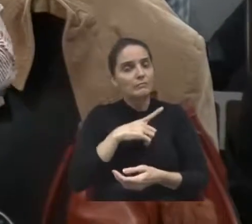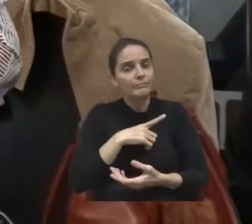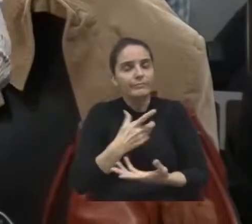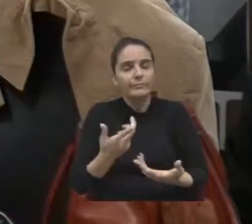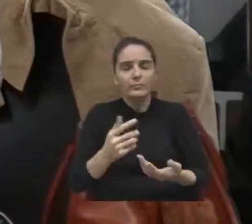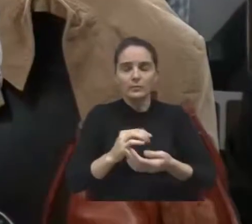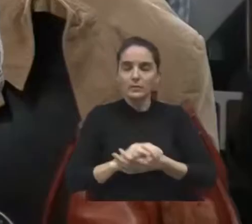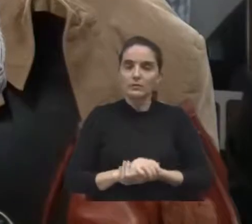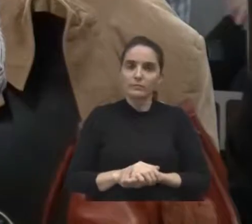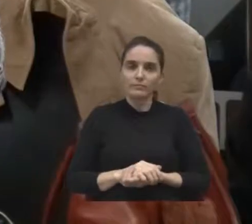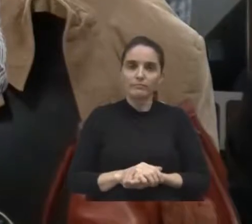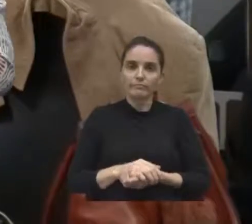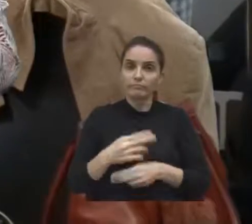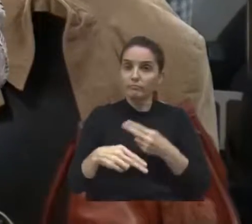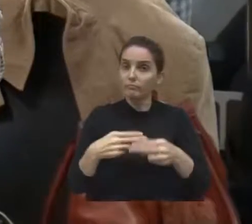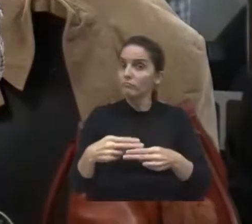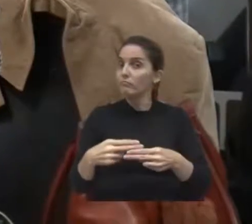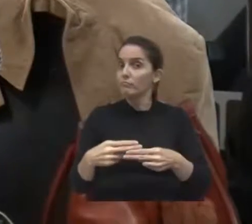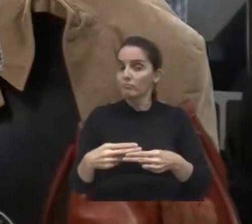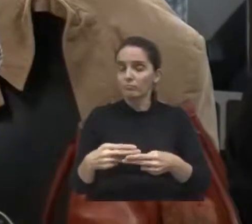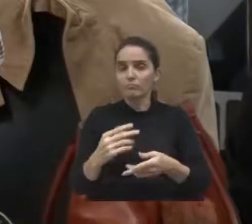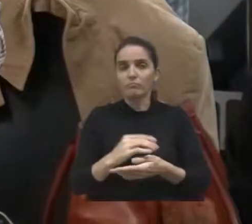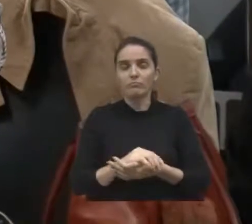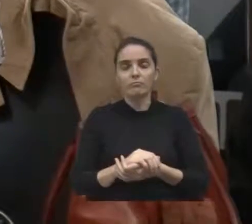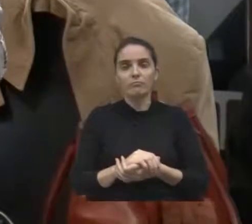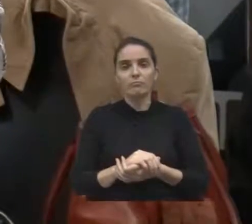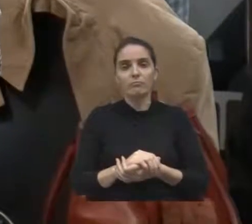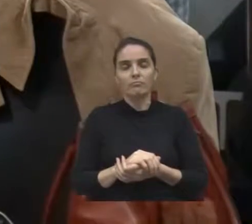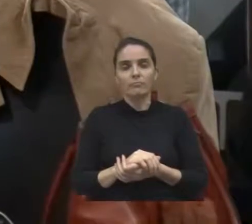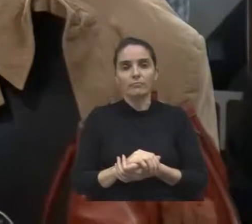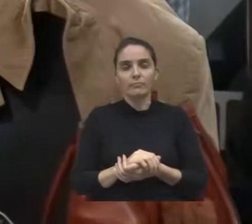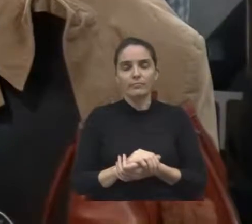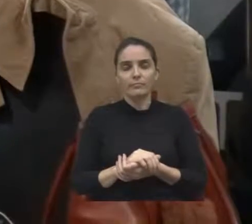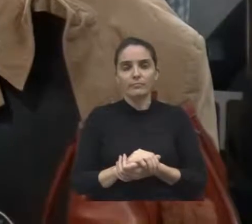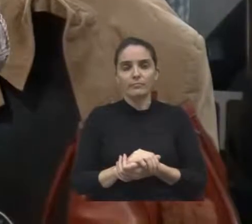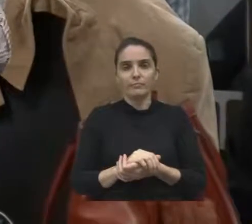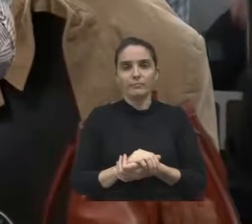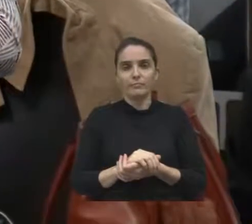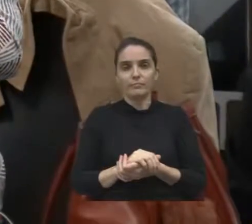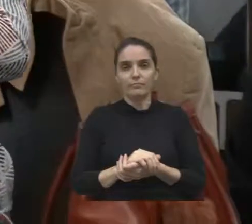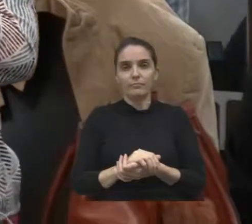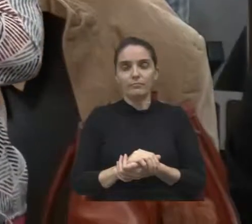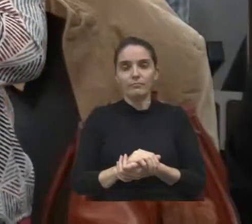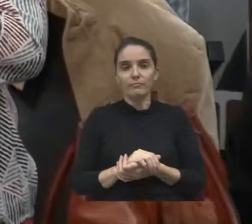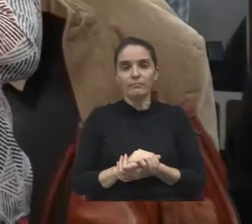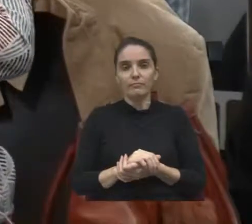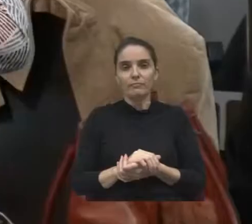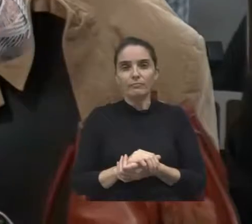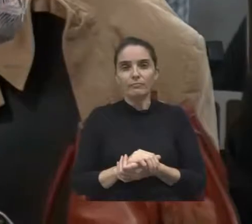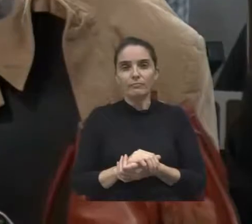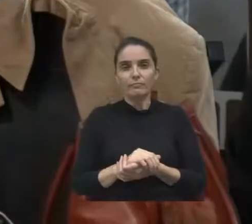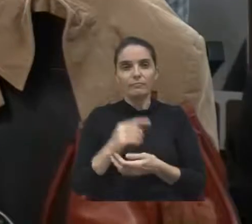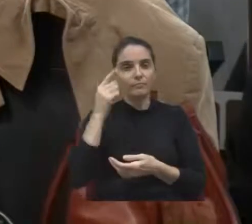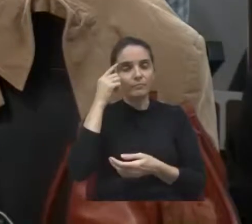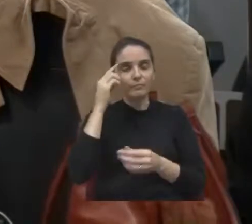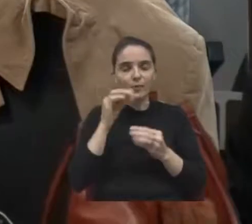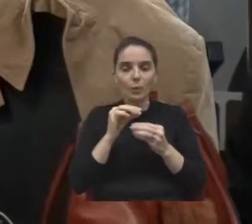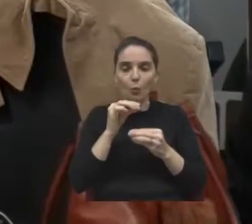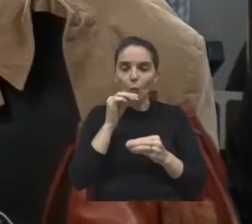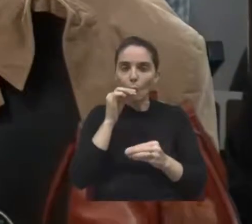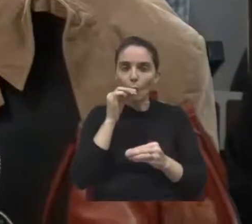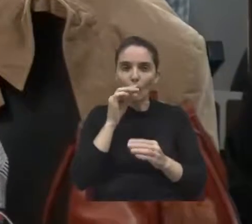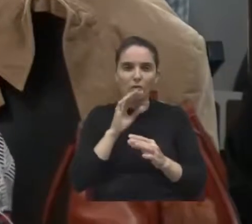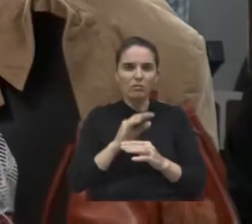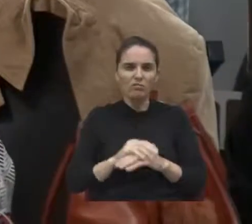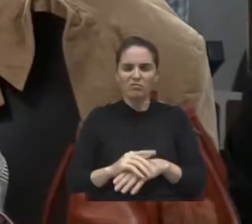é? Então, começa, de repente, nós estamos pensando que o canudo, de repente, a gente fala, não, o canudo é porque